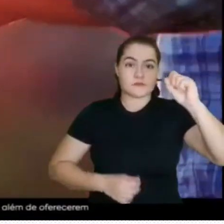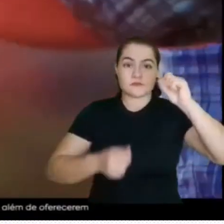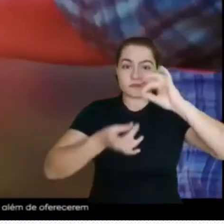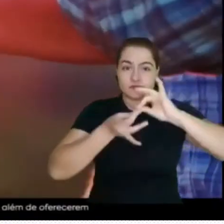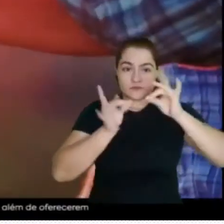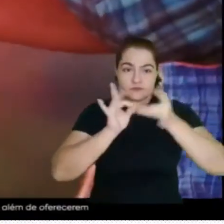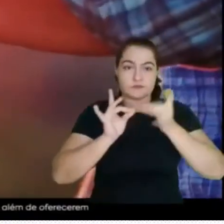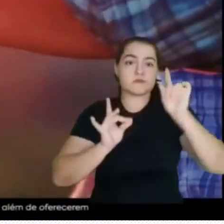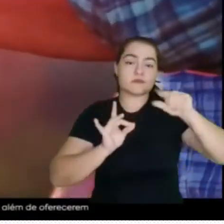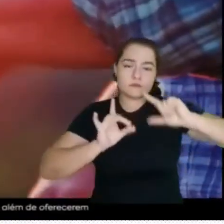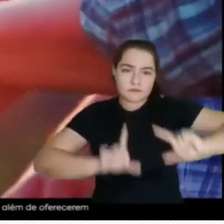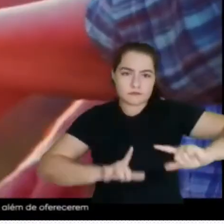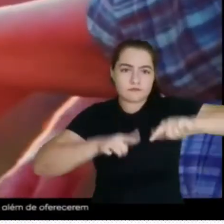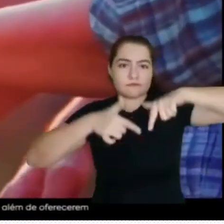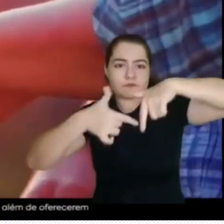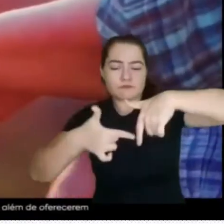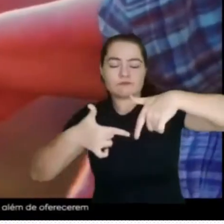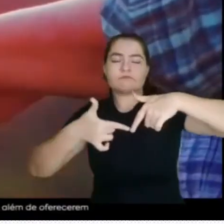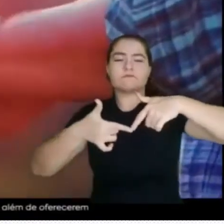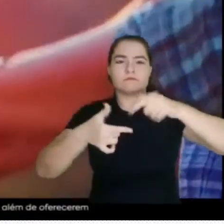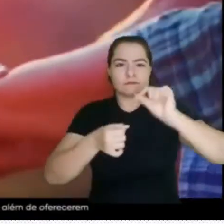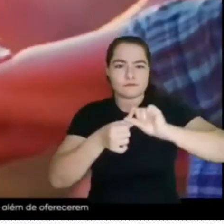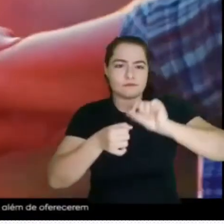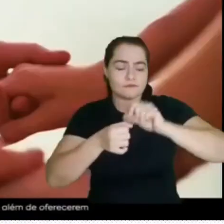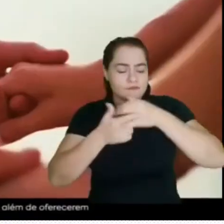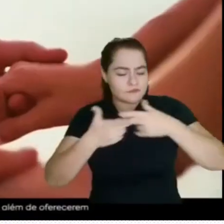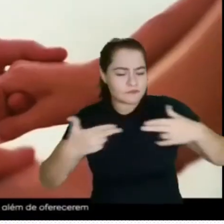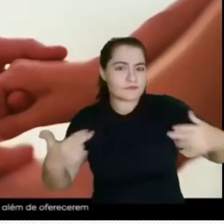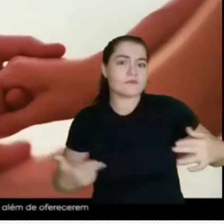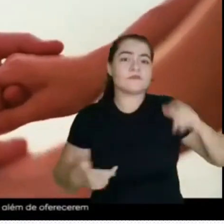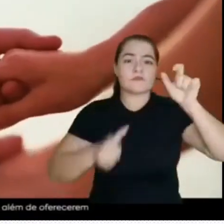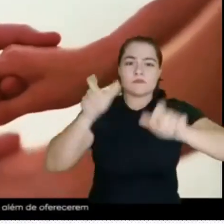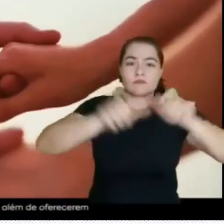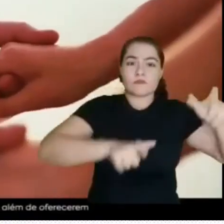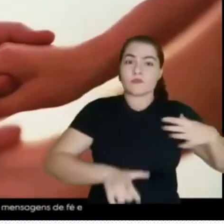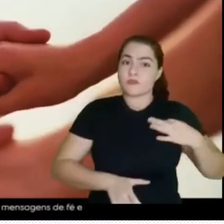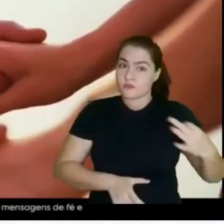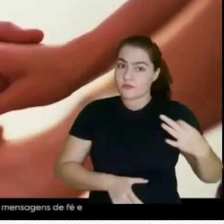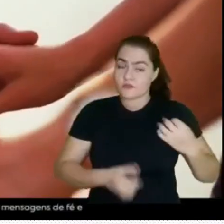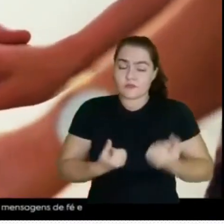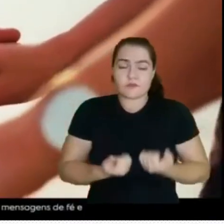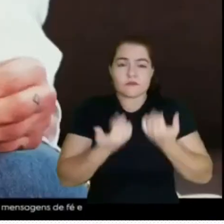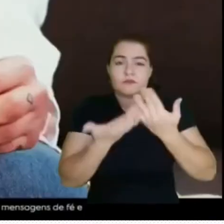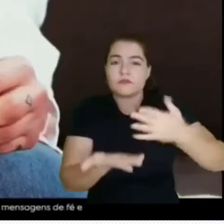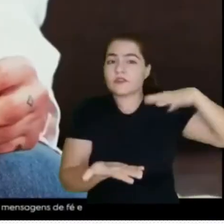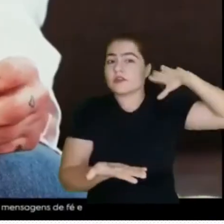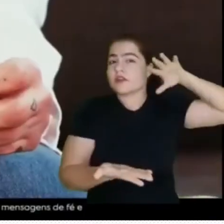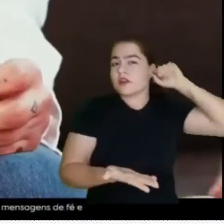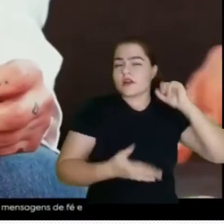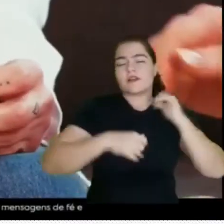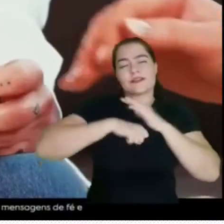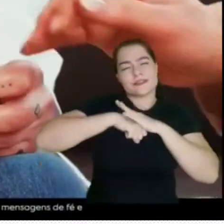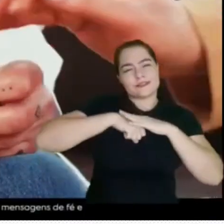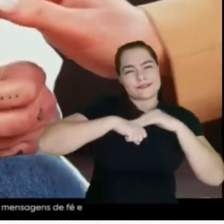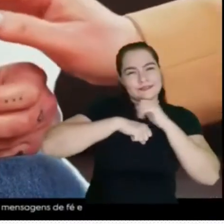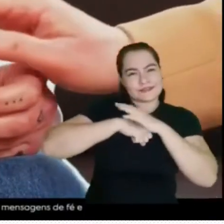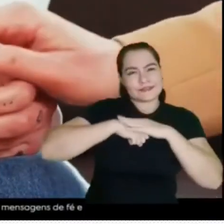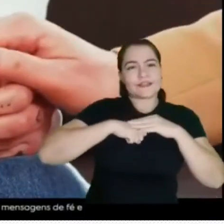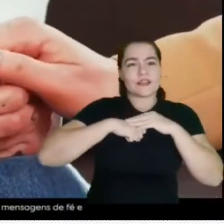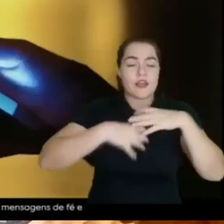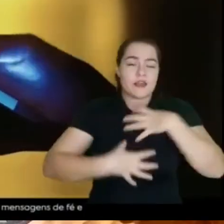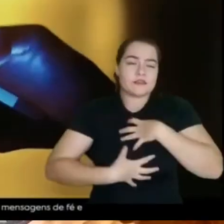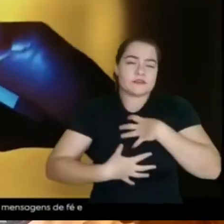O SOS Preces é um trabalho realizado por voluntários que, além de oferecerem uma escuta sensível, afetiva